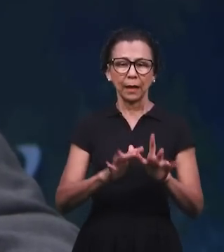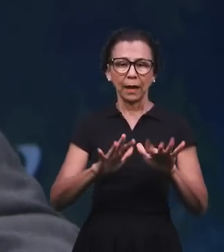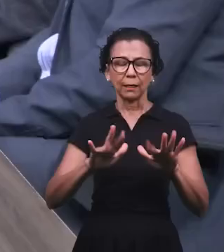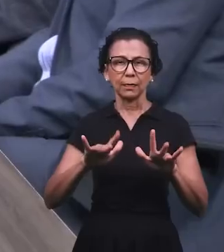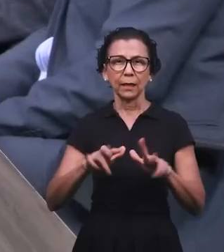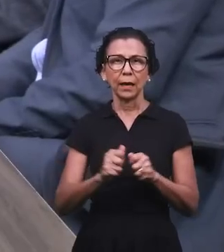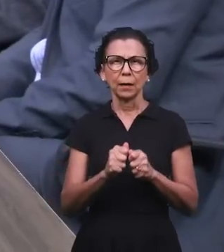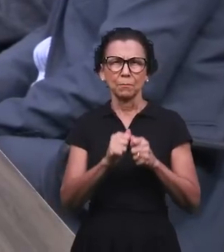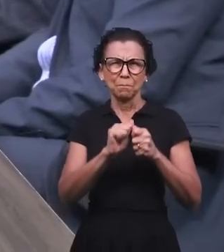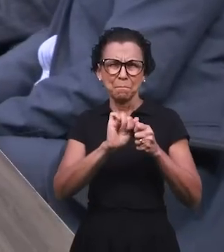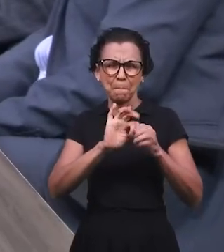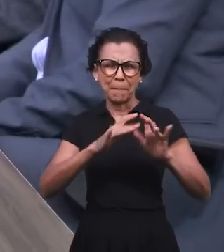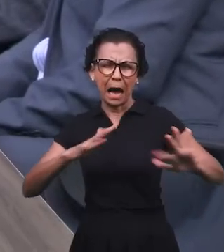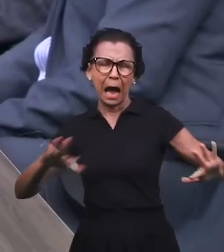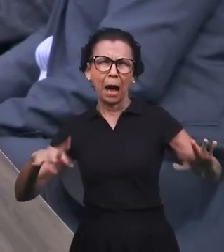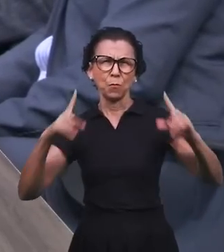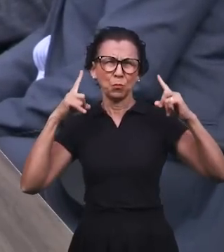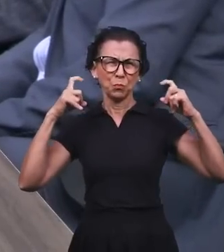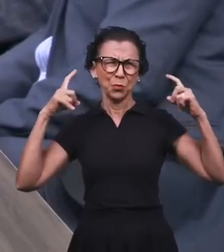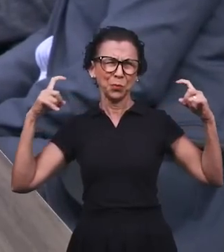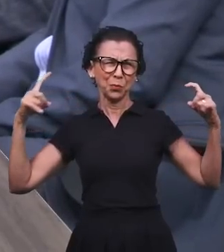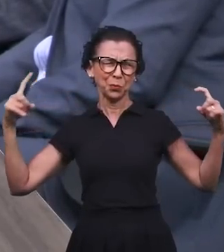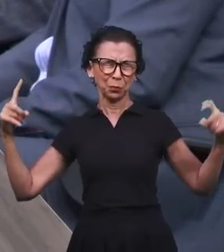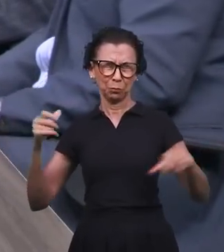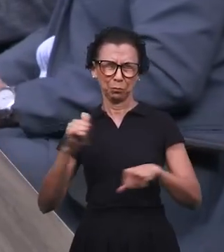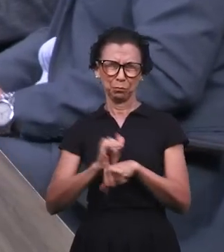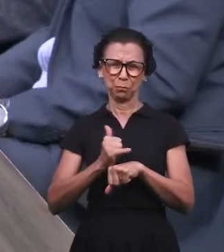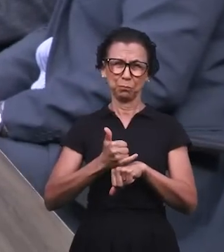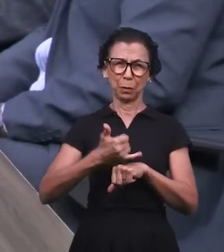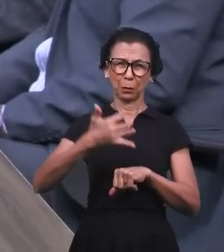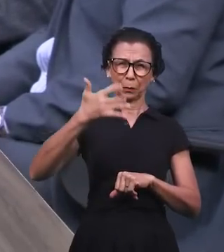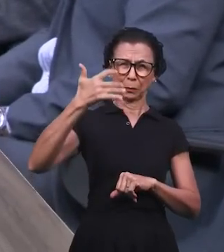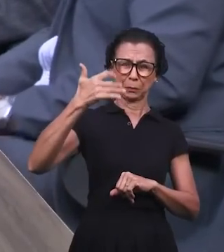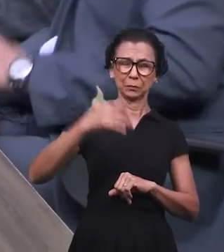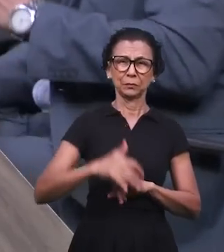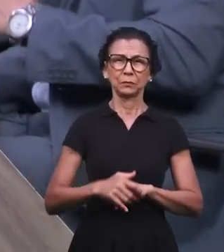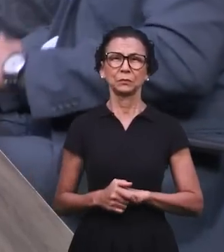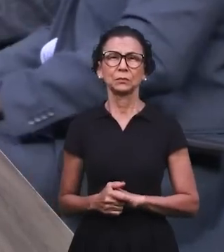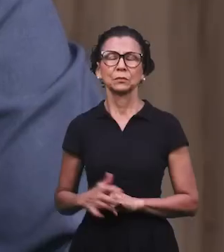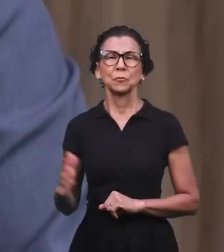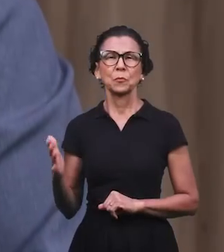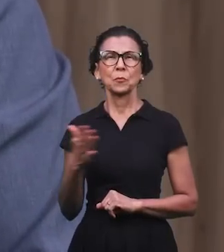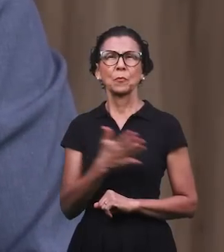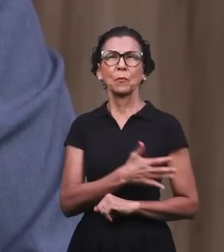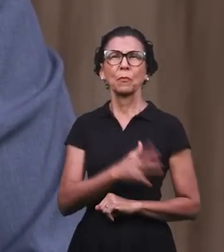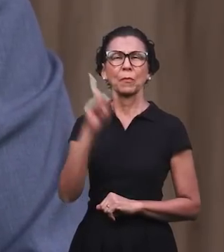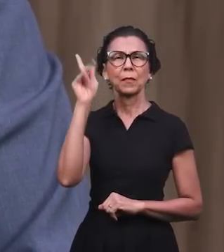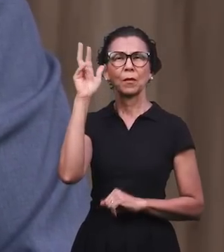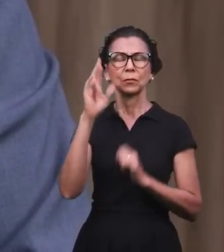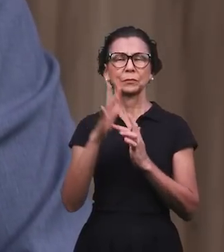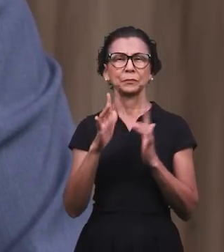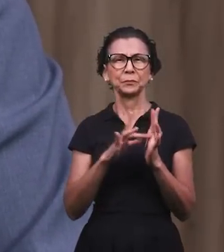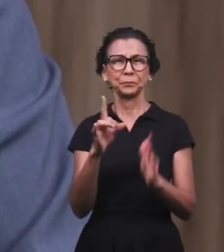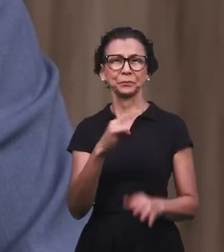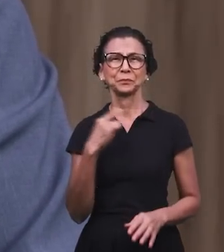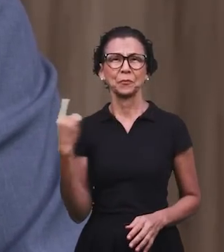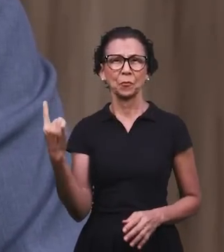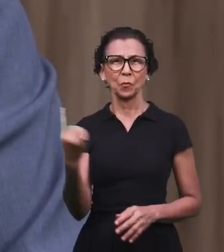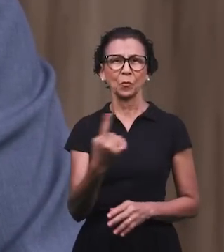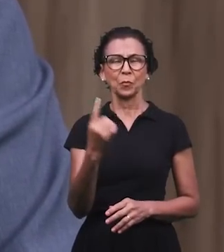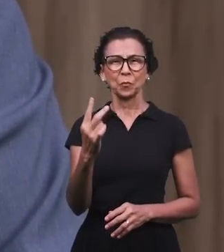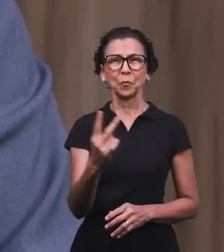pastor Alex. Pai do Senhor, pastor Alex, tudo bem? Pai do Senhor, Tiago, Pai do Senhor a todos que estão nos assistindo, nos acompanhando nessa sequência